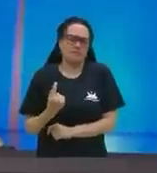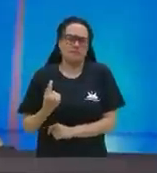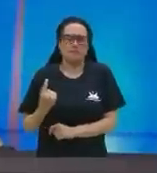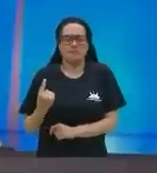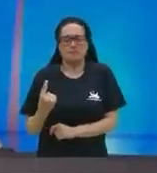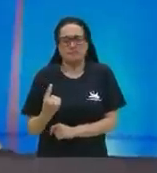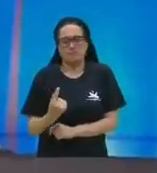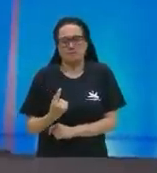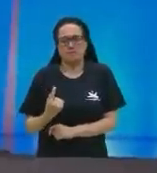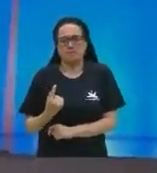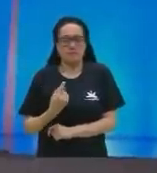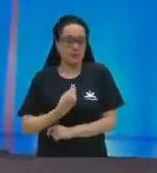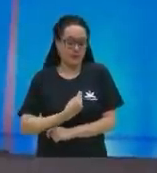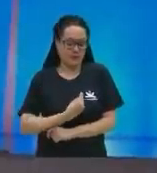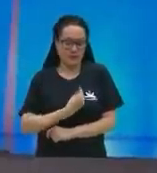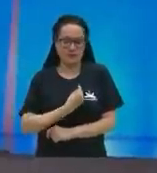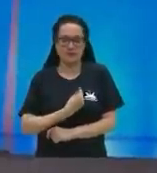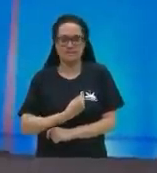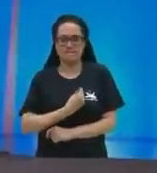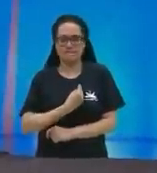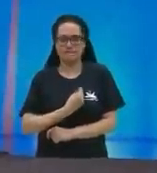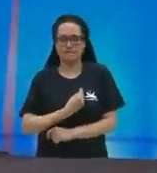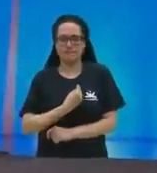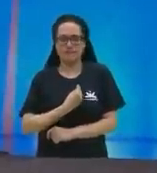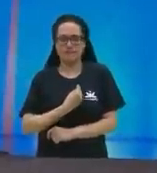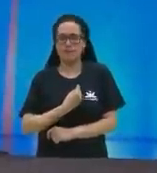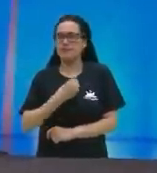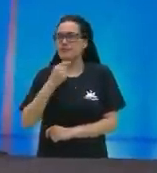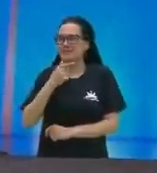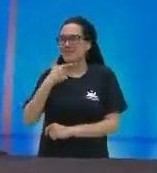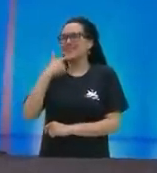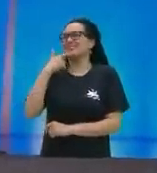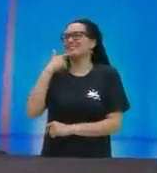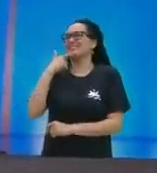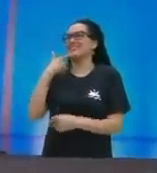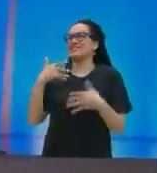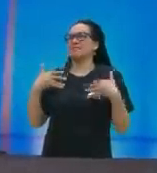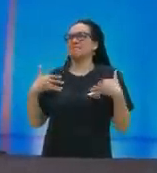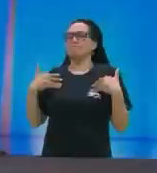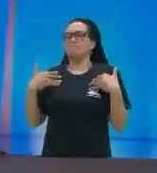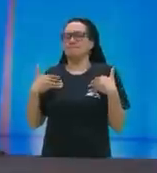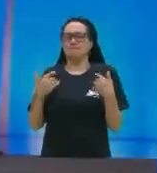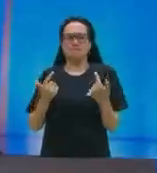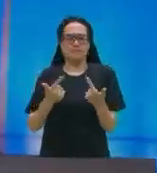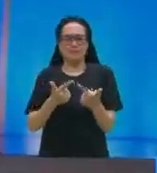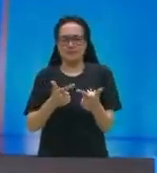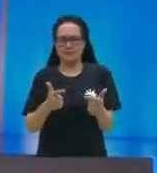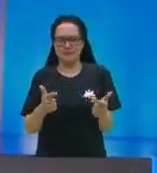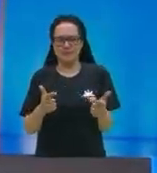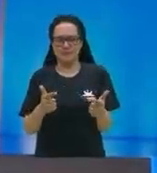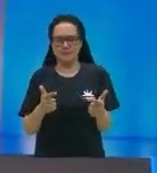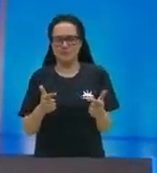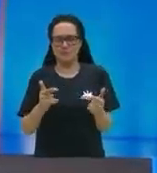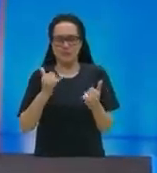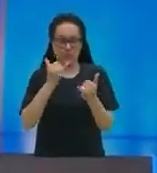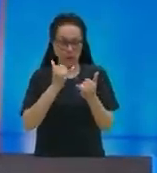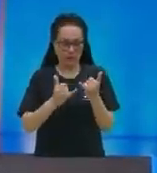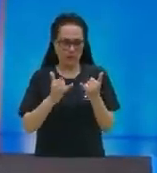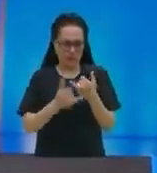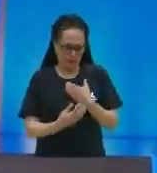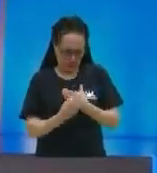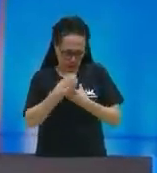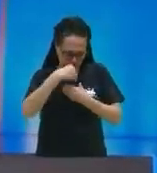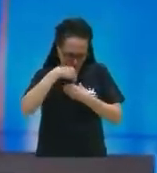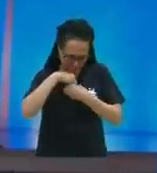que a vida não sorriu para elas, e parece que dentro de você há